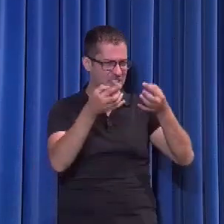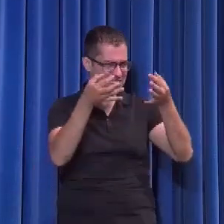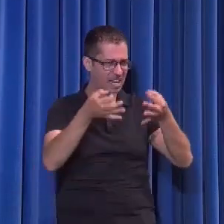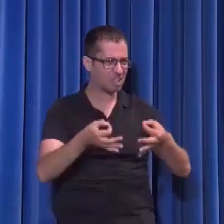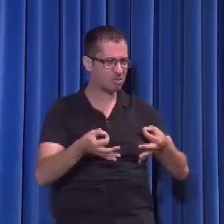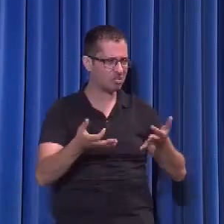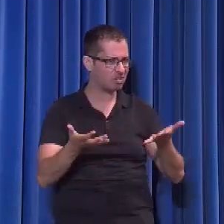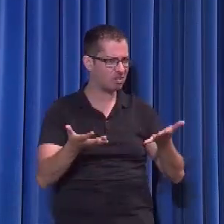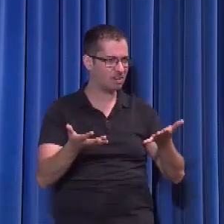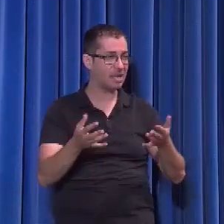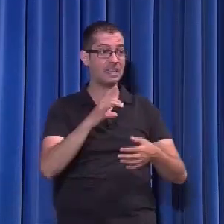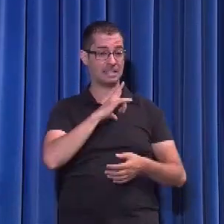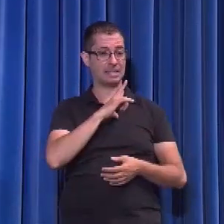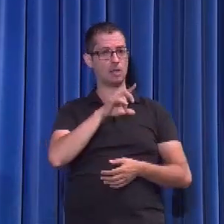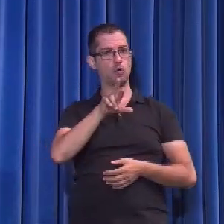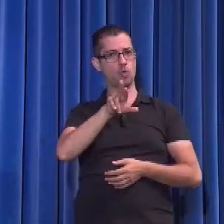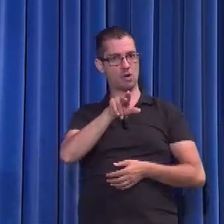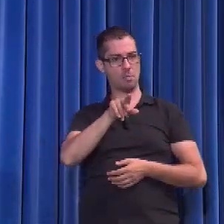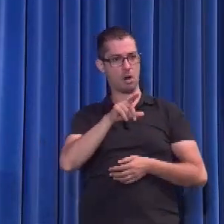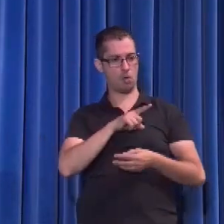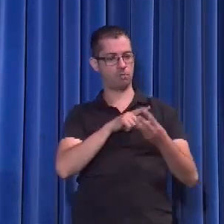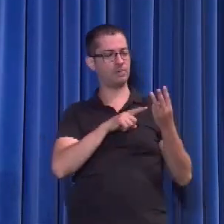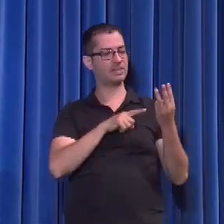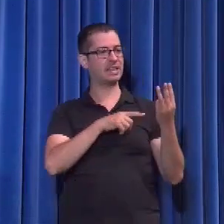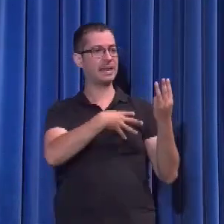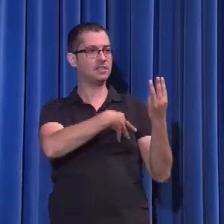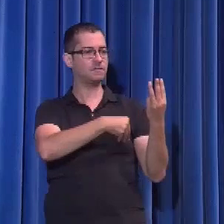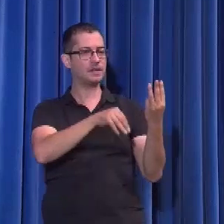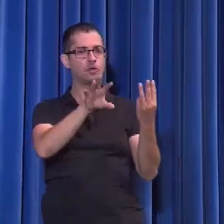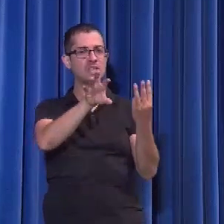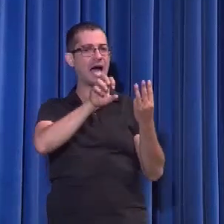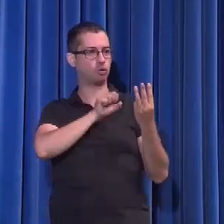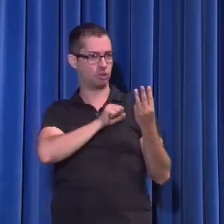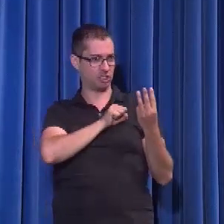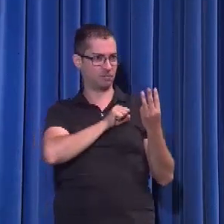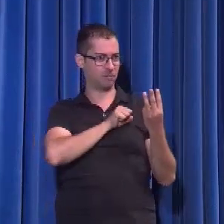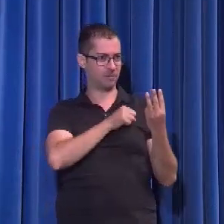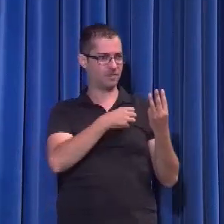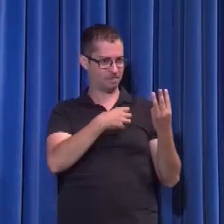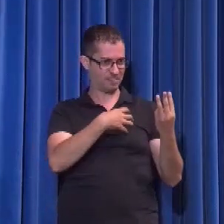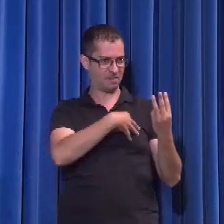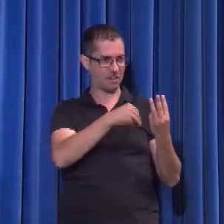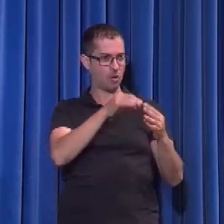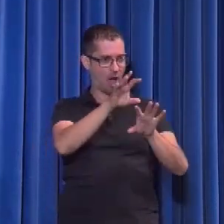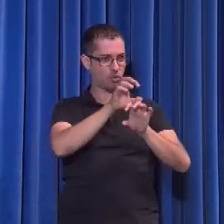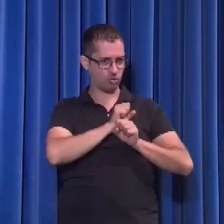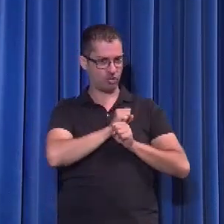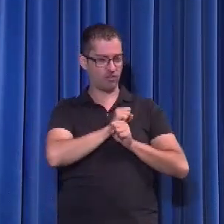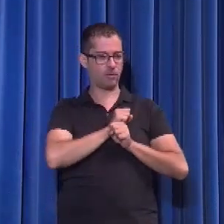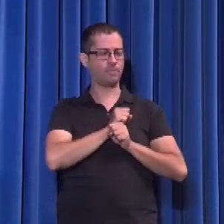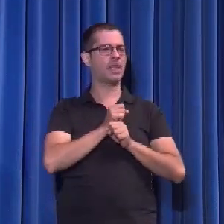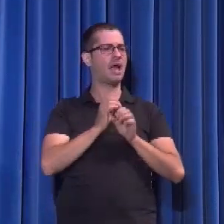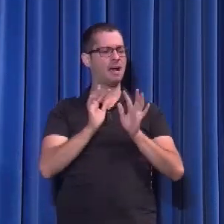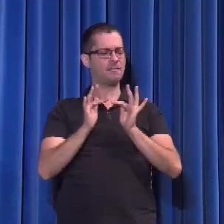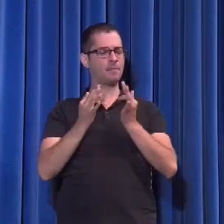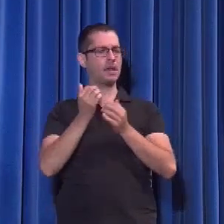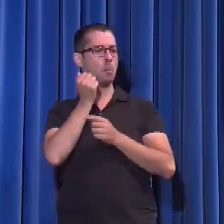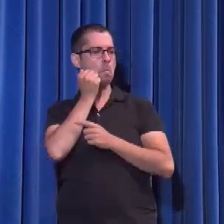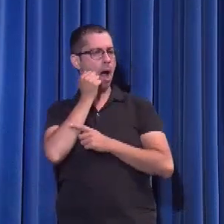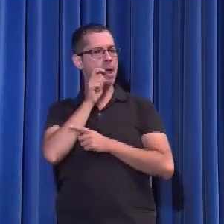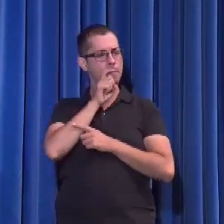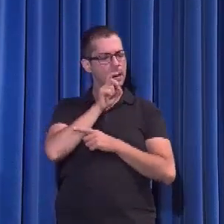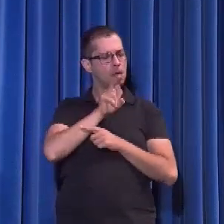adotou 3 filhos. E aquele casal criou os 3 filhos com tanto carinho. Mas